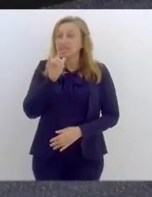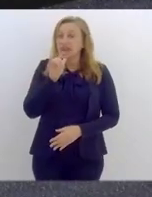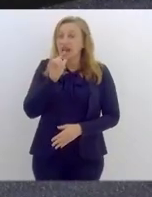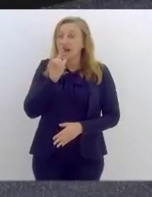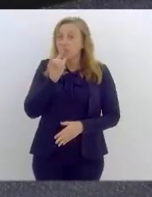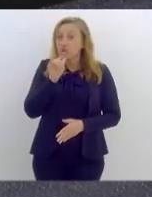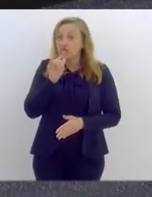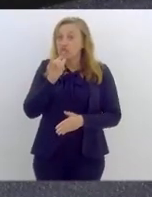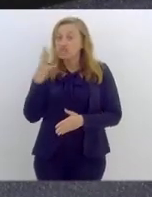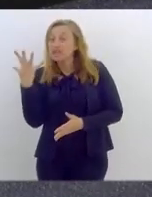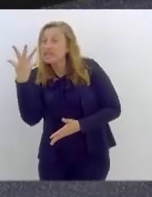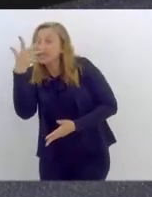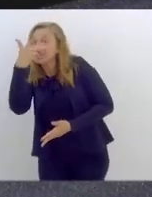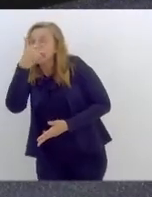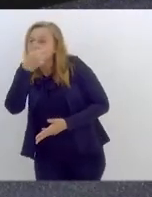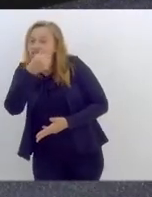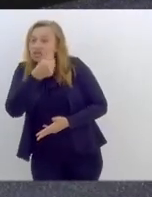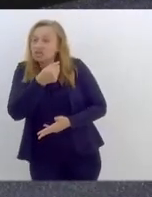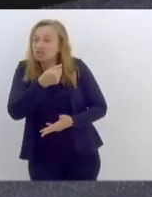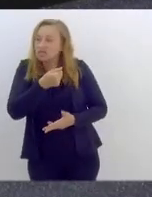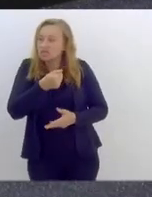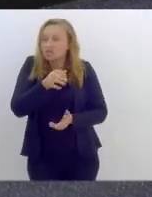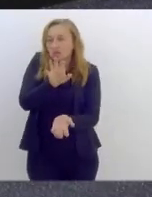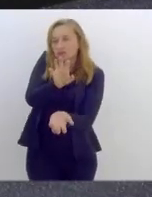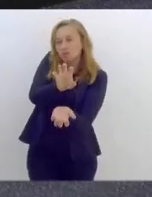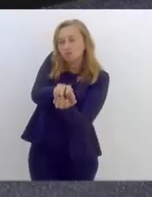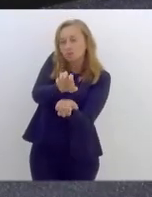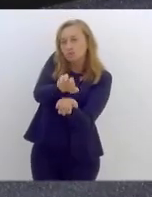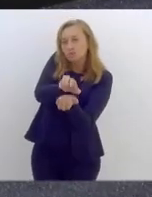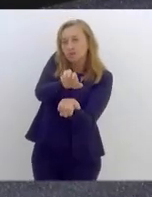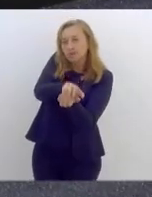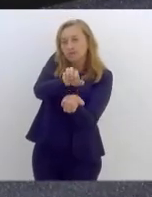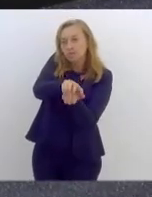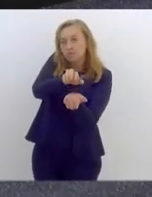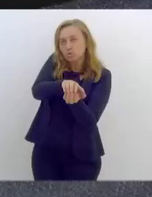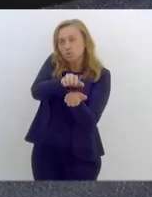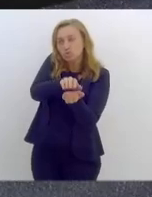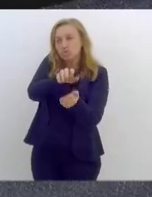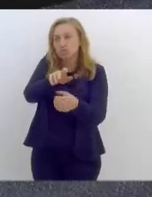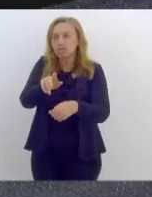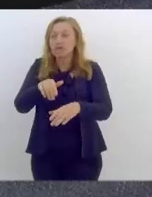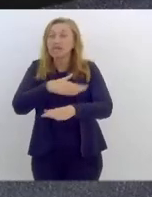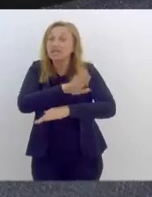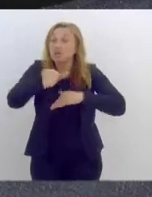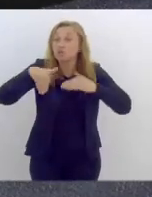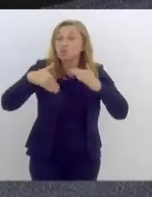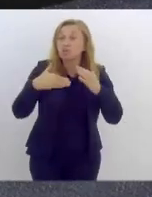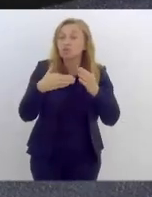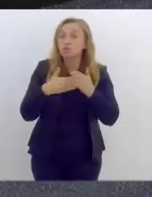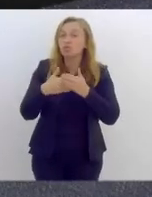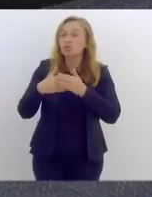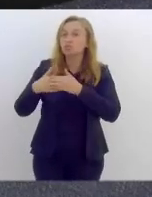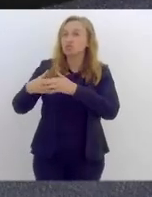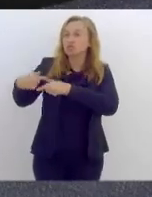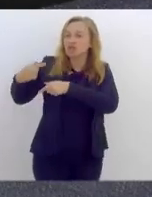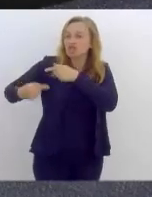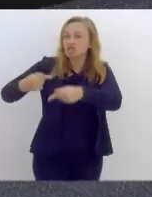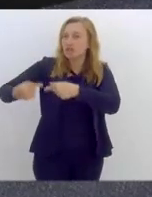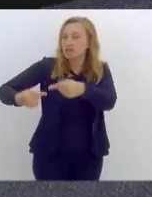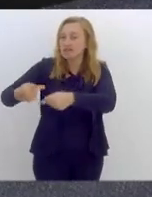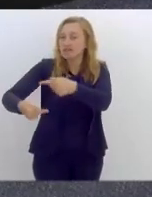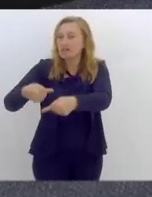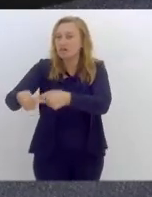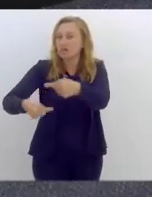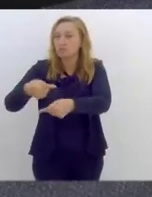Pernambuco, às tribos do Xingu e a todos descendentes dos